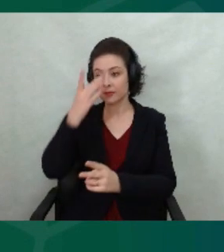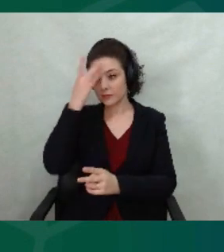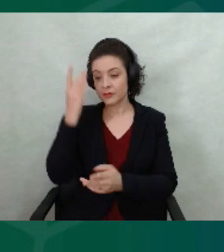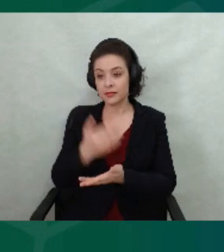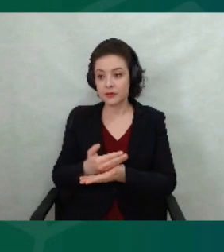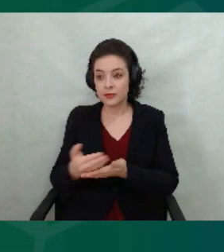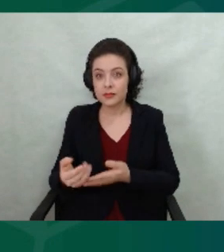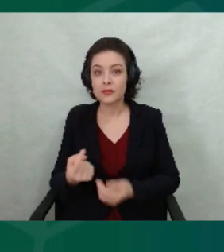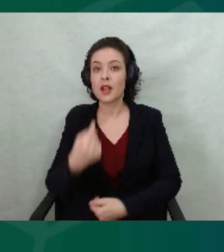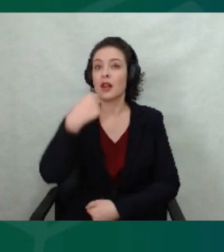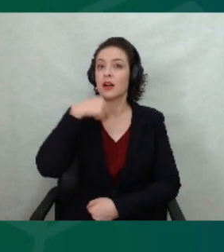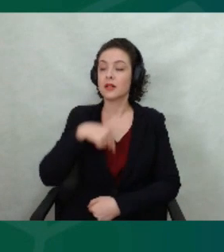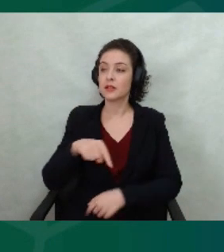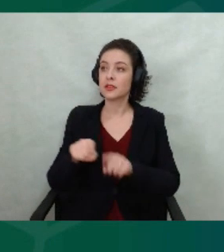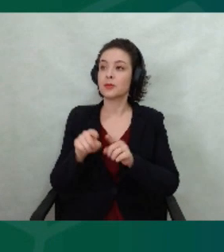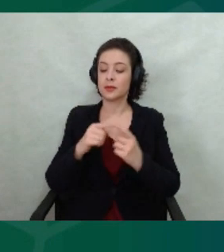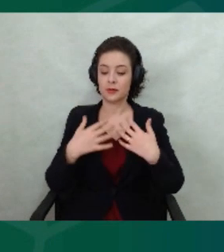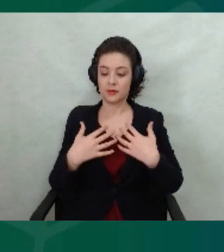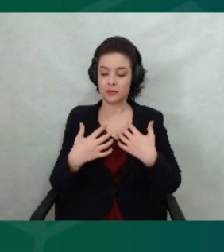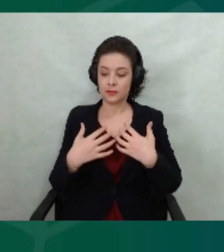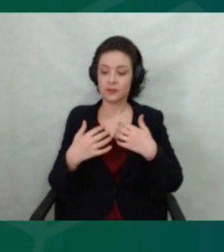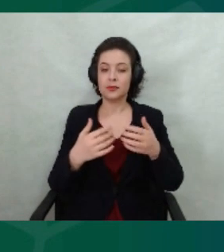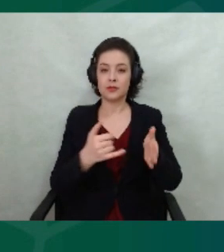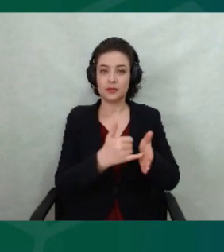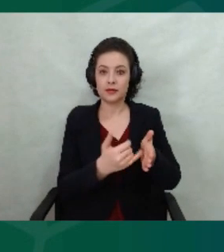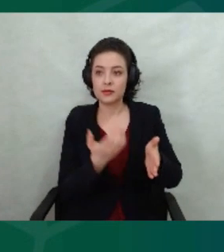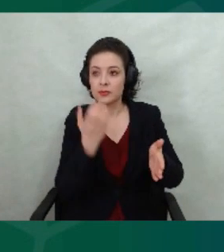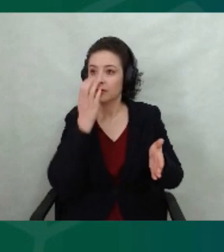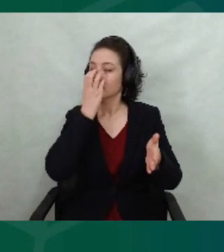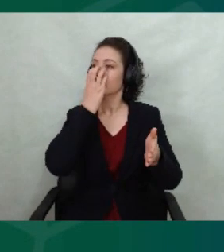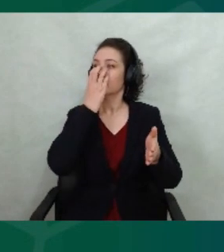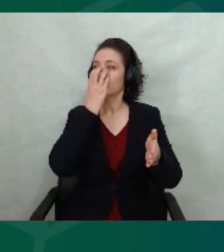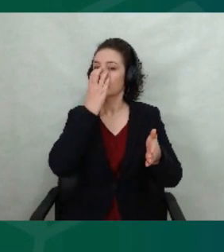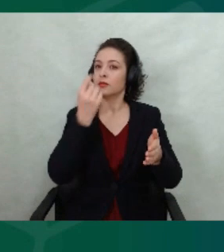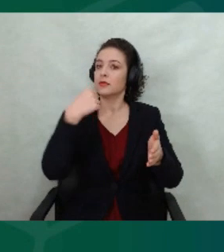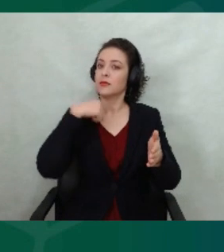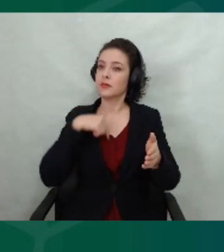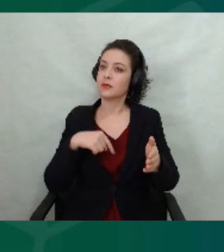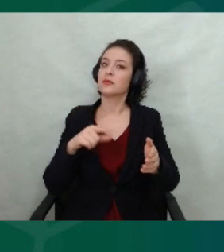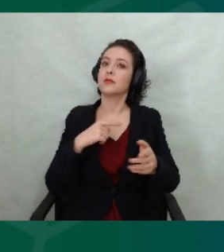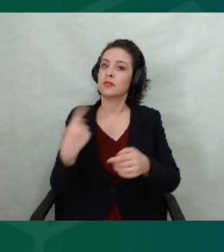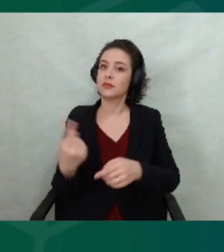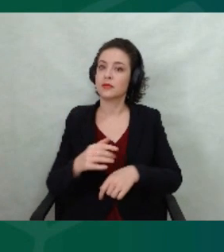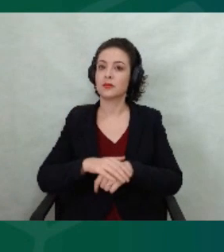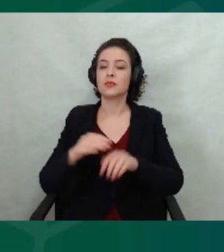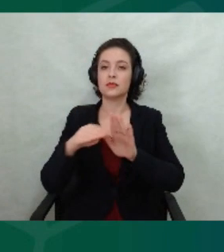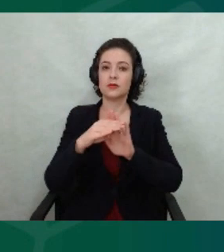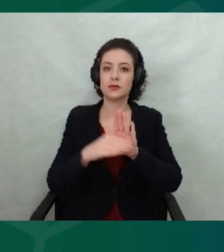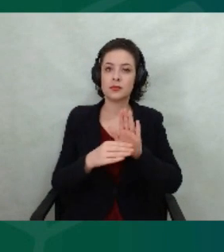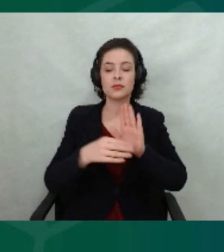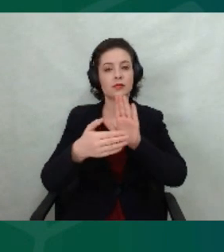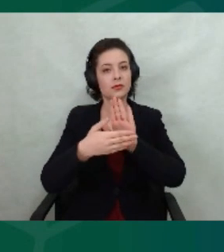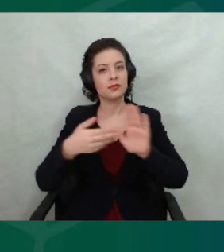intubação, em ventilação mecanicamente ventilado, nós adotamos esse protocolo de remover,